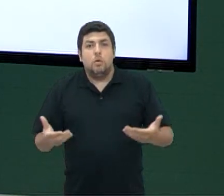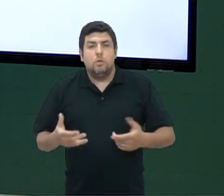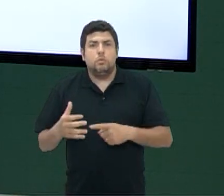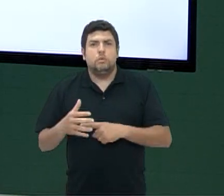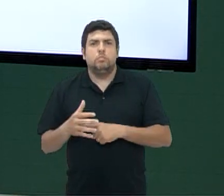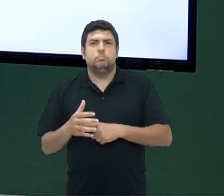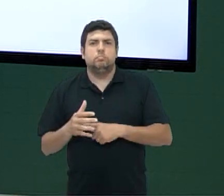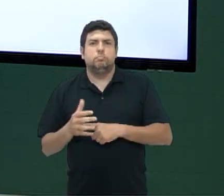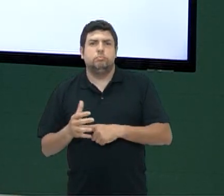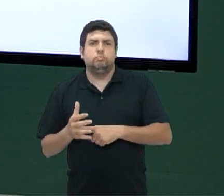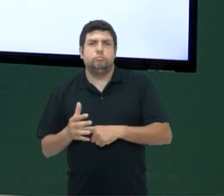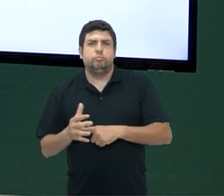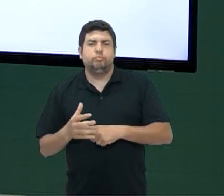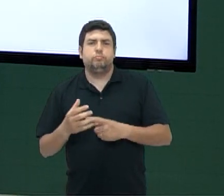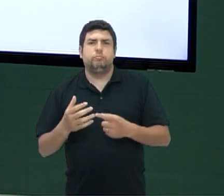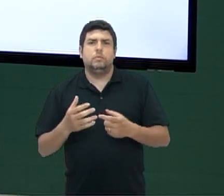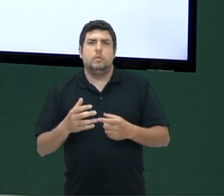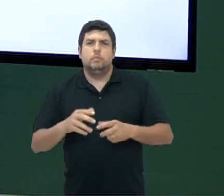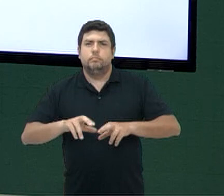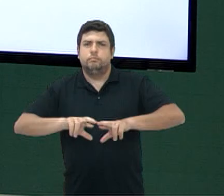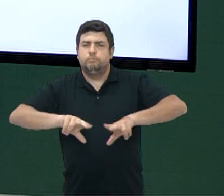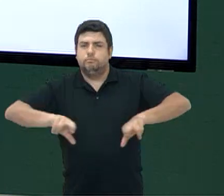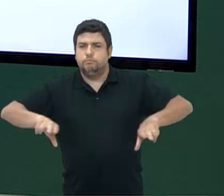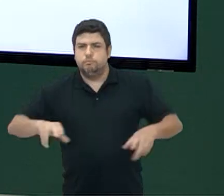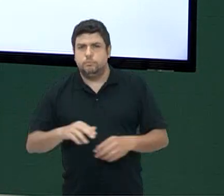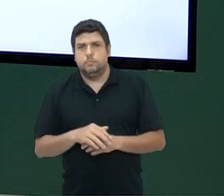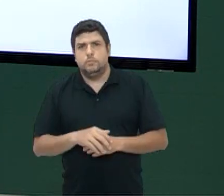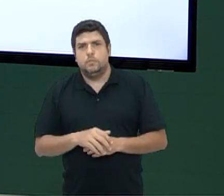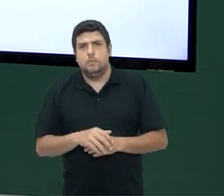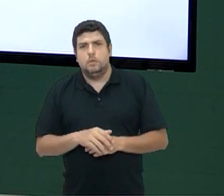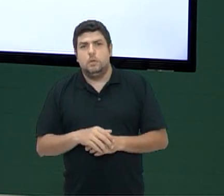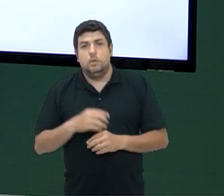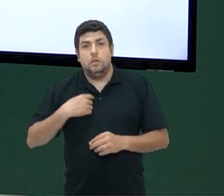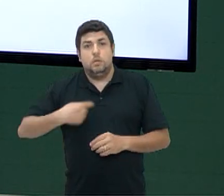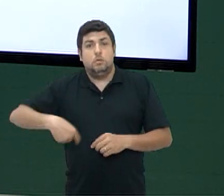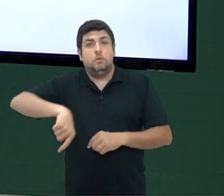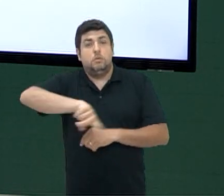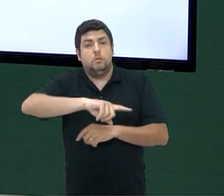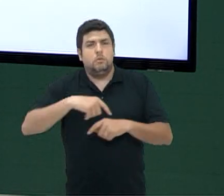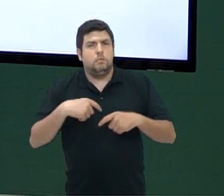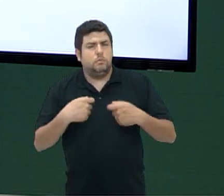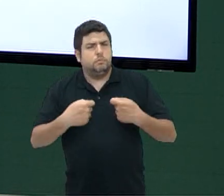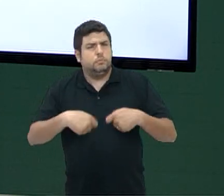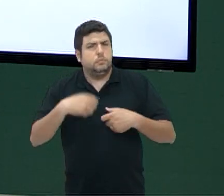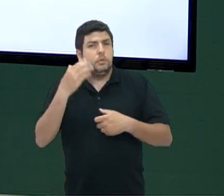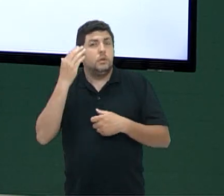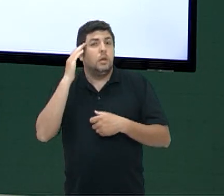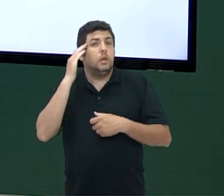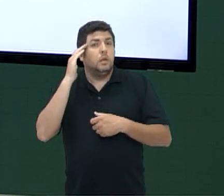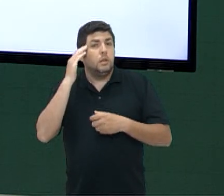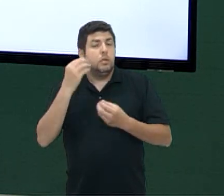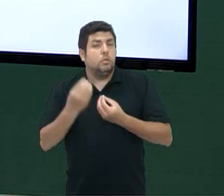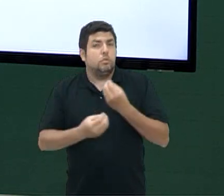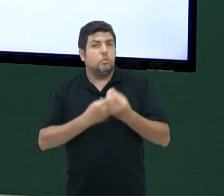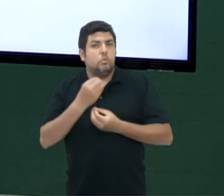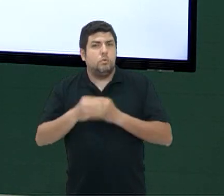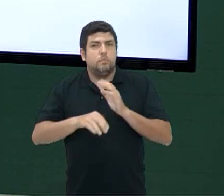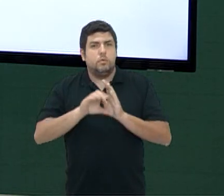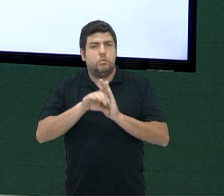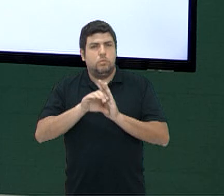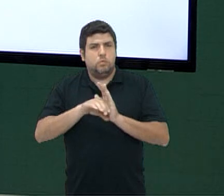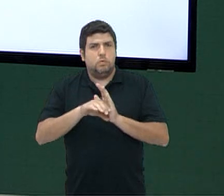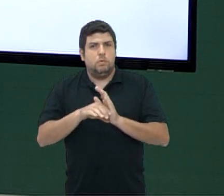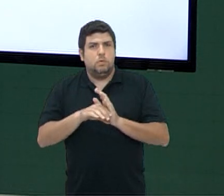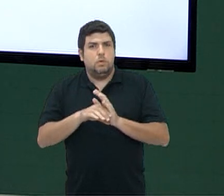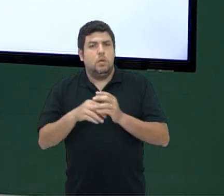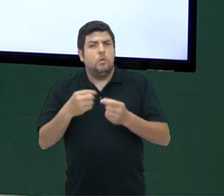de tração motora. Então, isso dá a substancialidade que precisamos para entender um pouquinho do conceito que essa física lá do